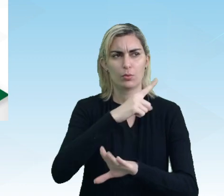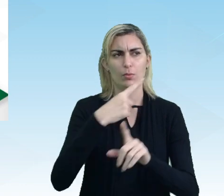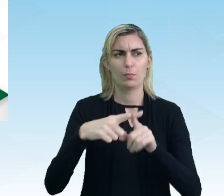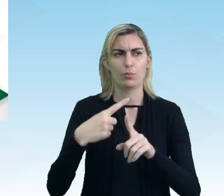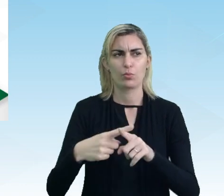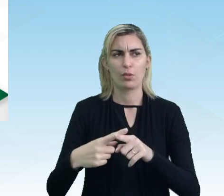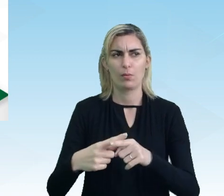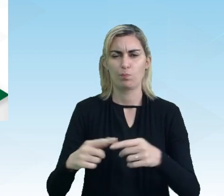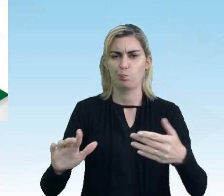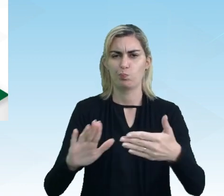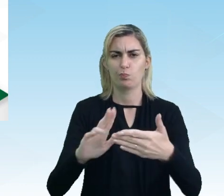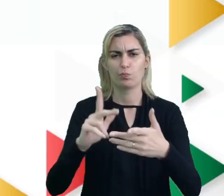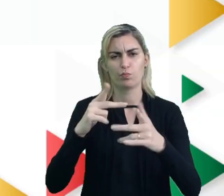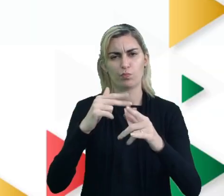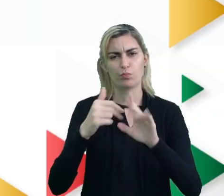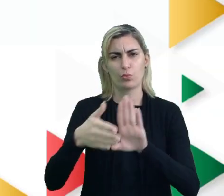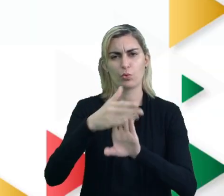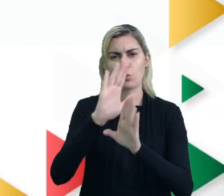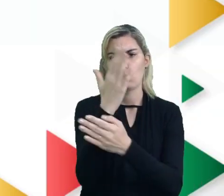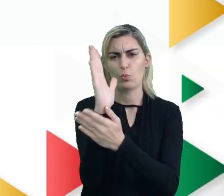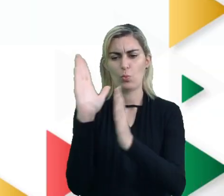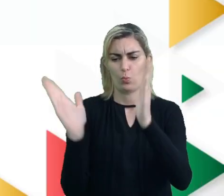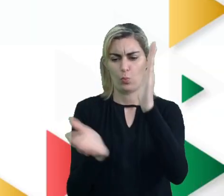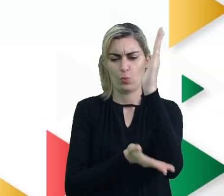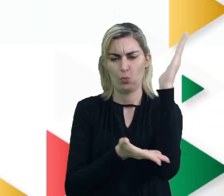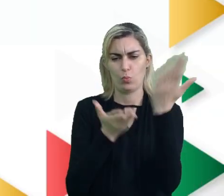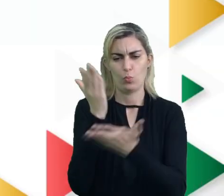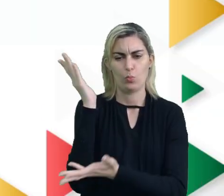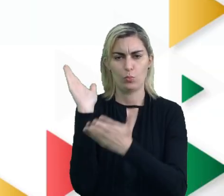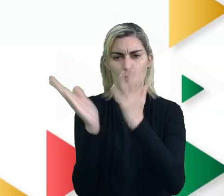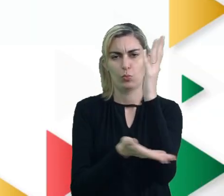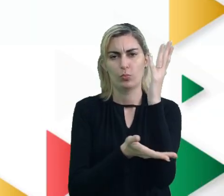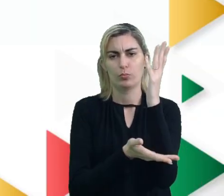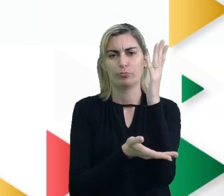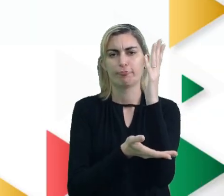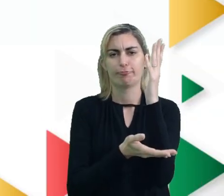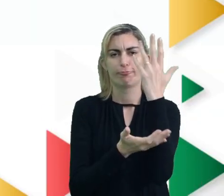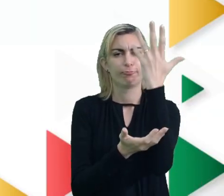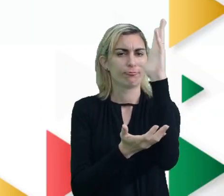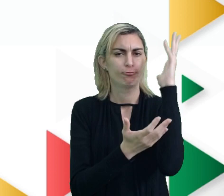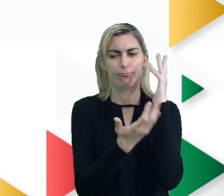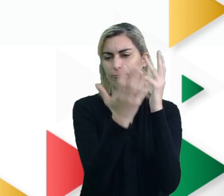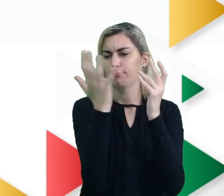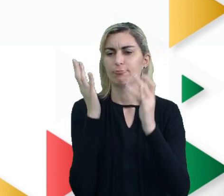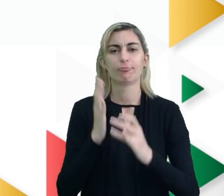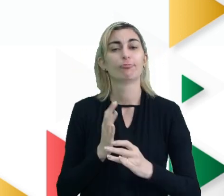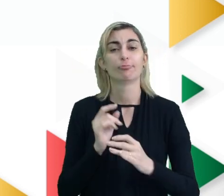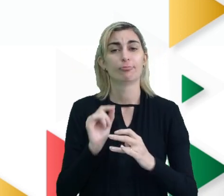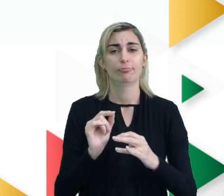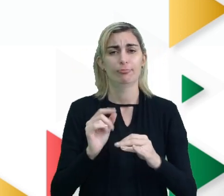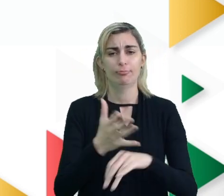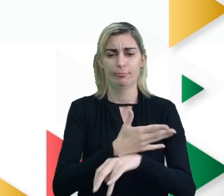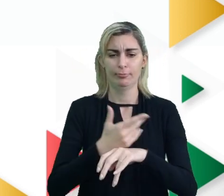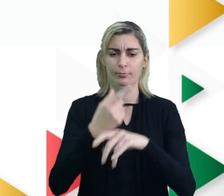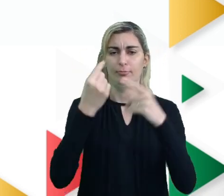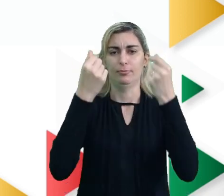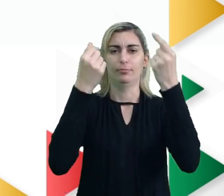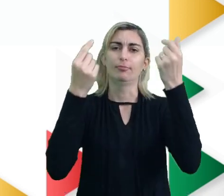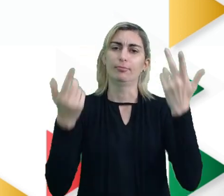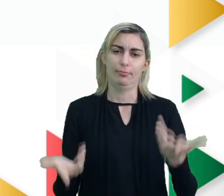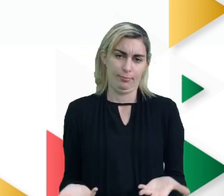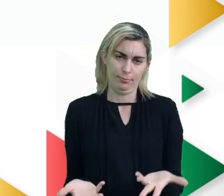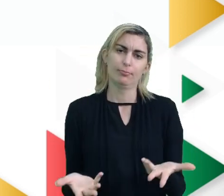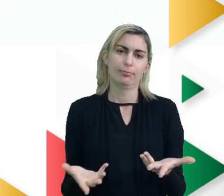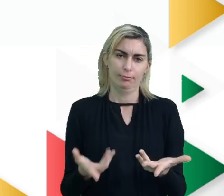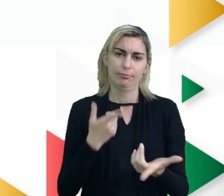que é ecocídio? Suicídio das árvores, um desmatamento, tudo que a produção capitalista no momento deseja